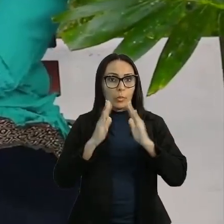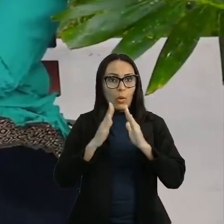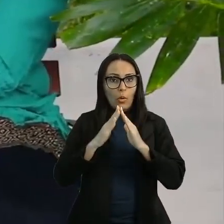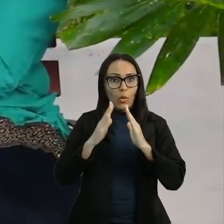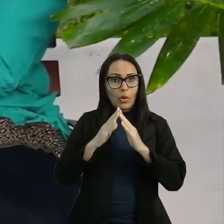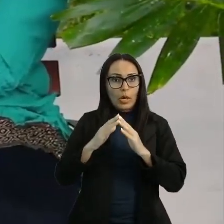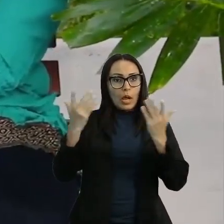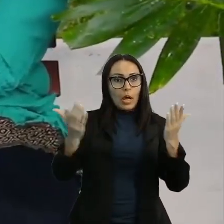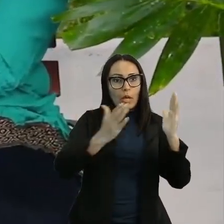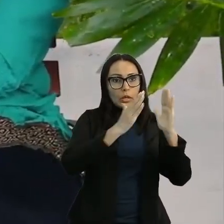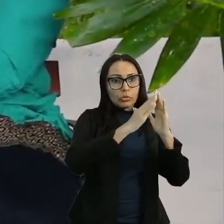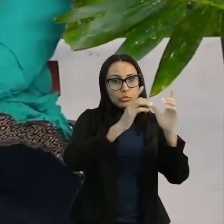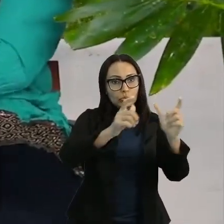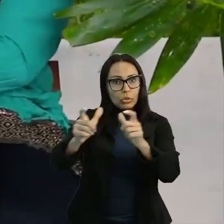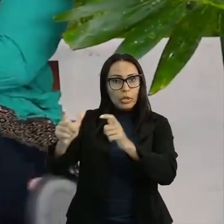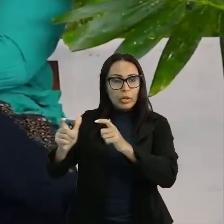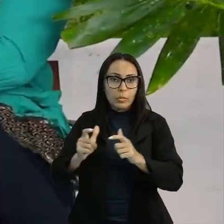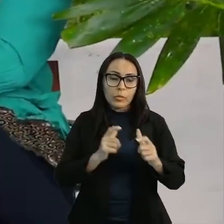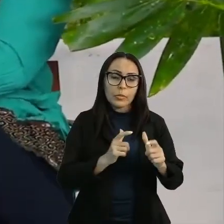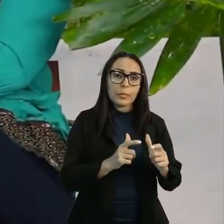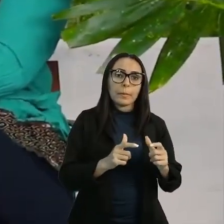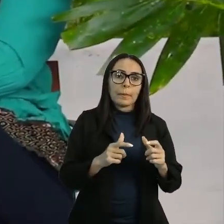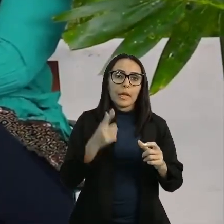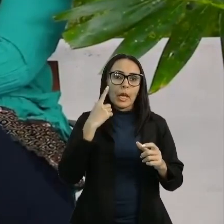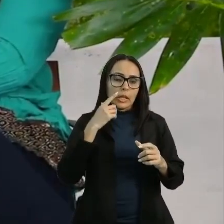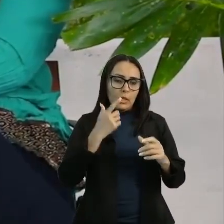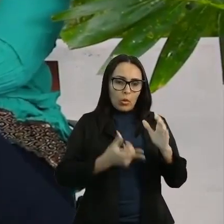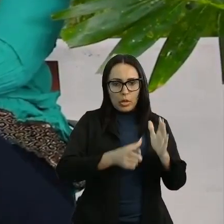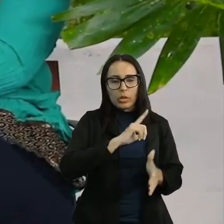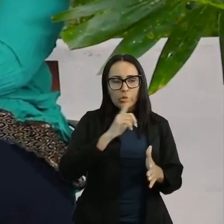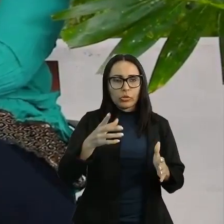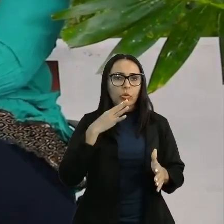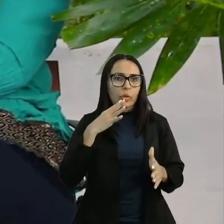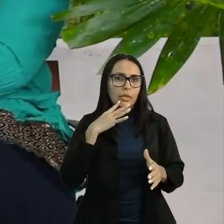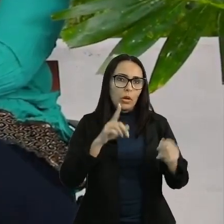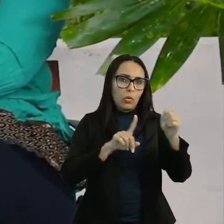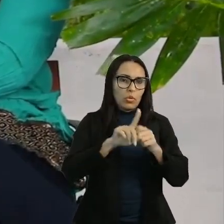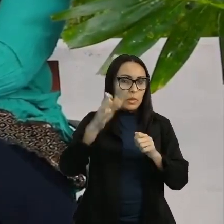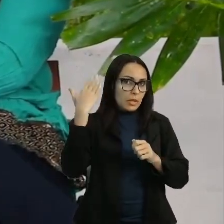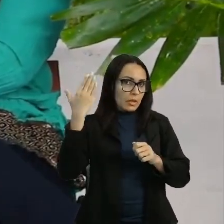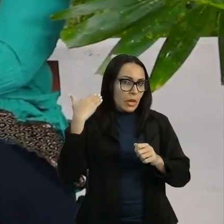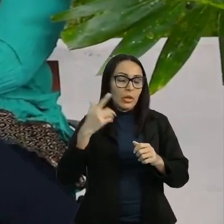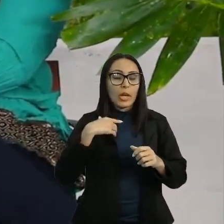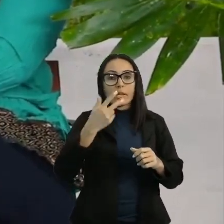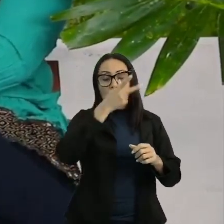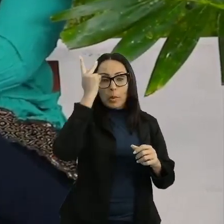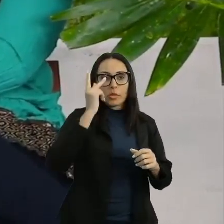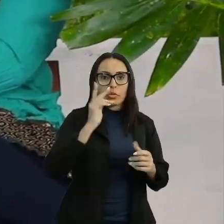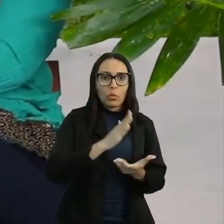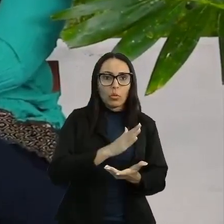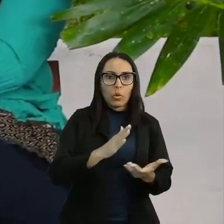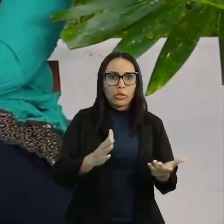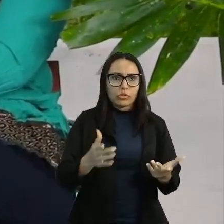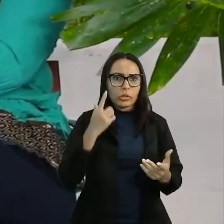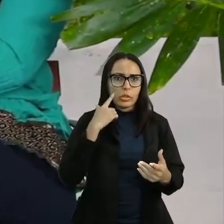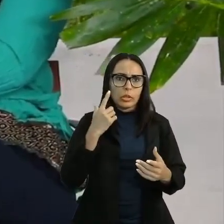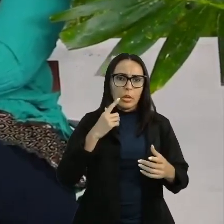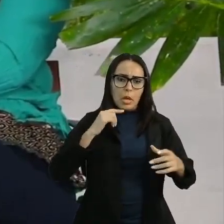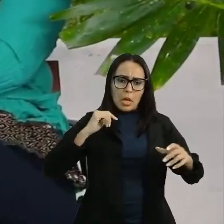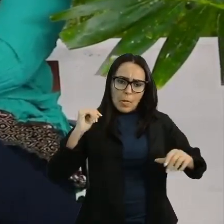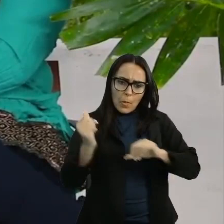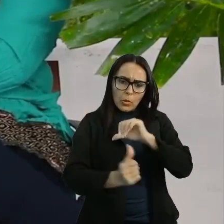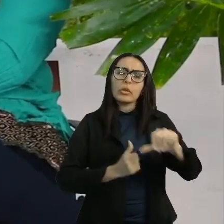eudaimonia, essa felicidade, para você seria o quê? Eu poderia dizer que é você... Que pergunta interessante, porque agora